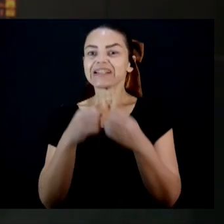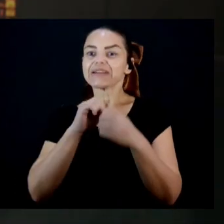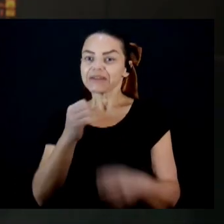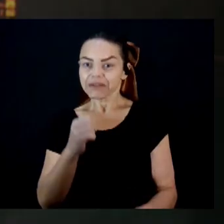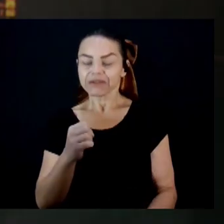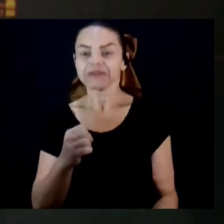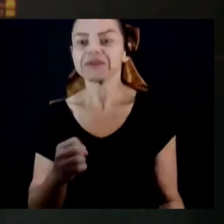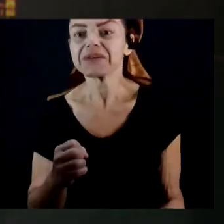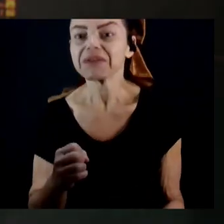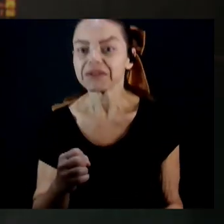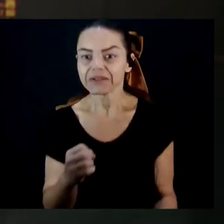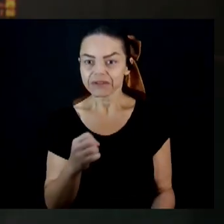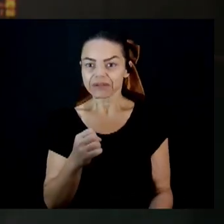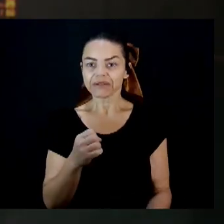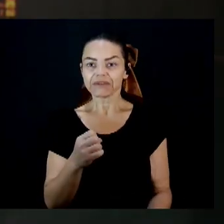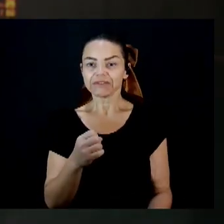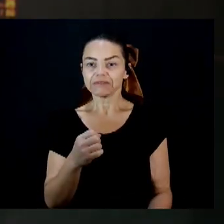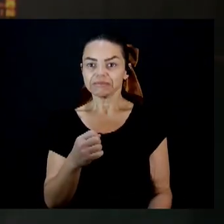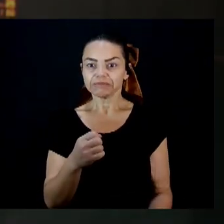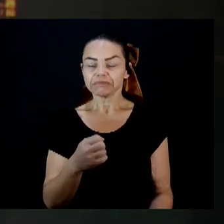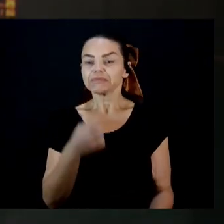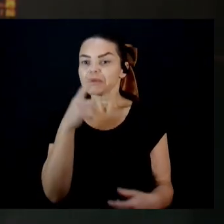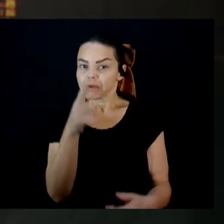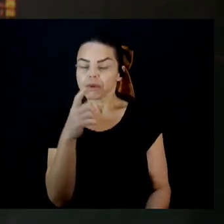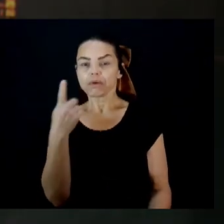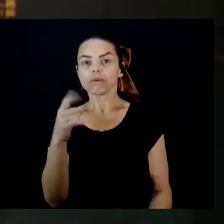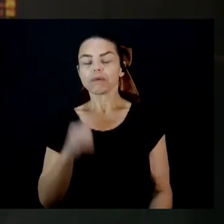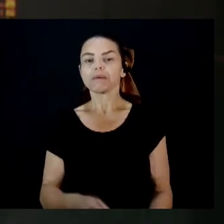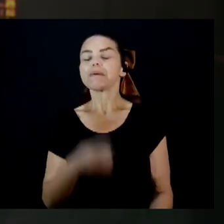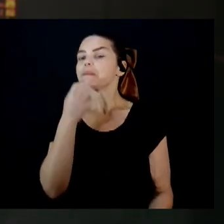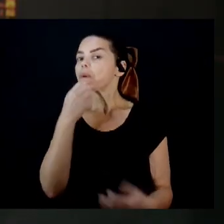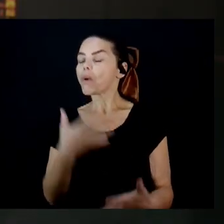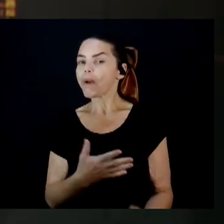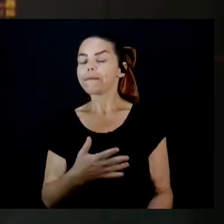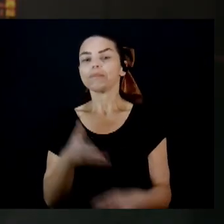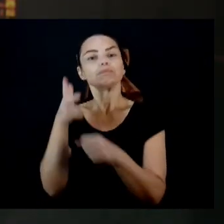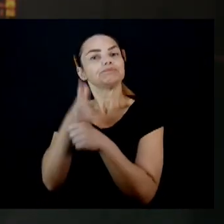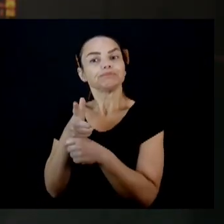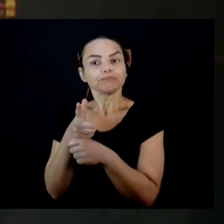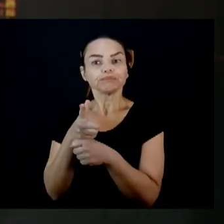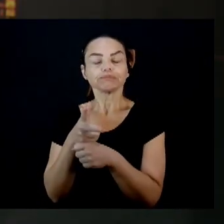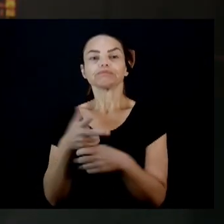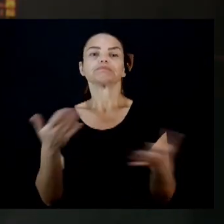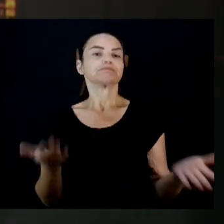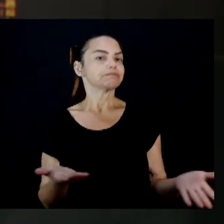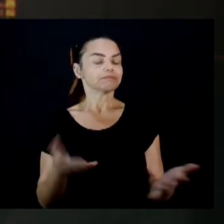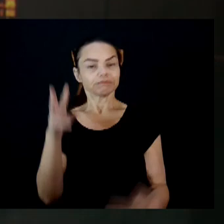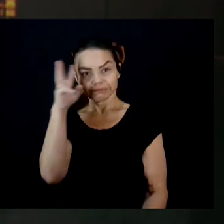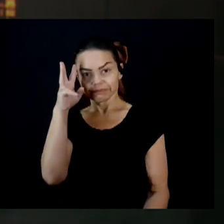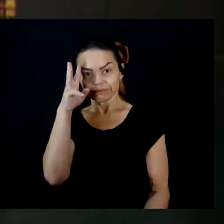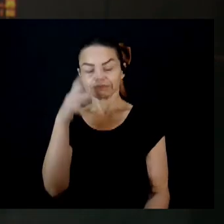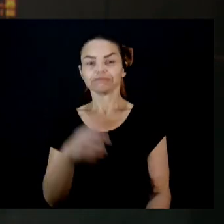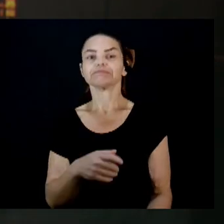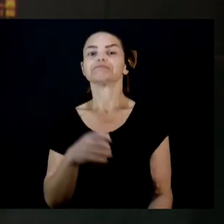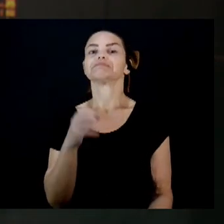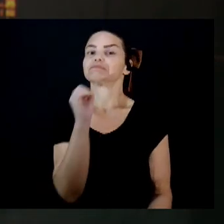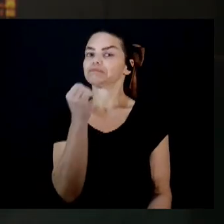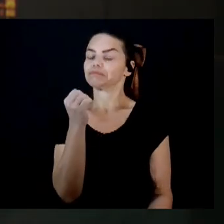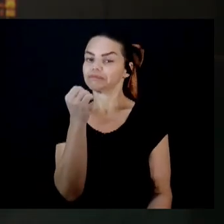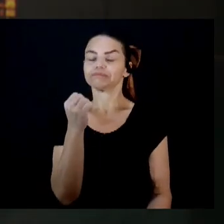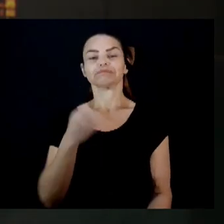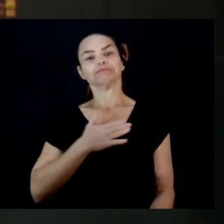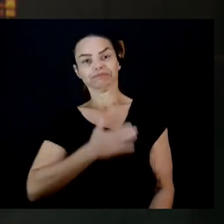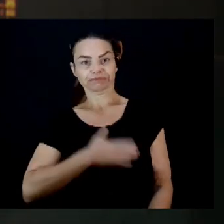8h01. Para você, tá tudo bem? Estúdio Câmara no ar, edição desta terça-feira, 18 de agosto de